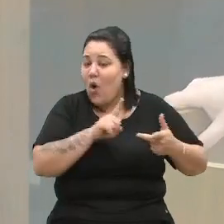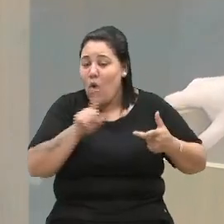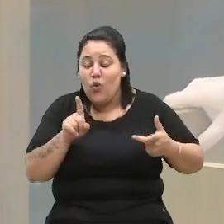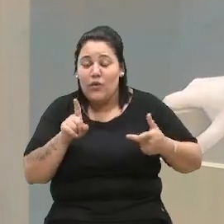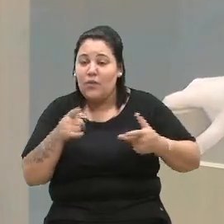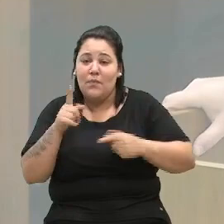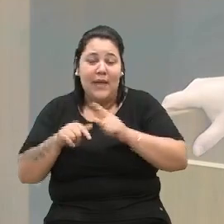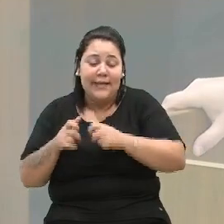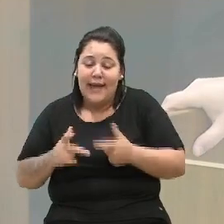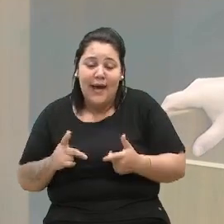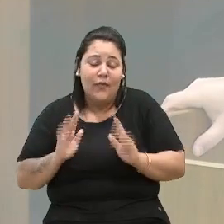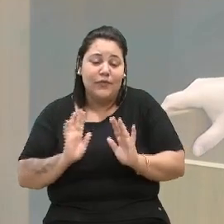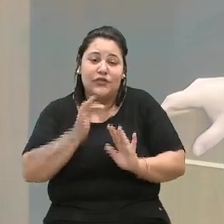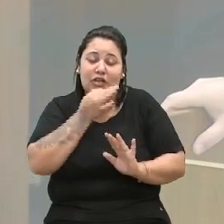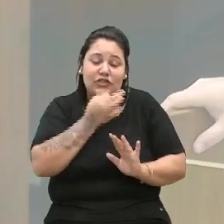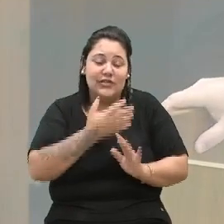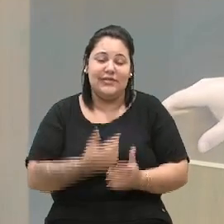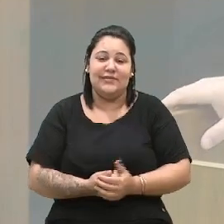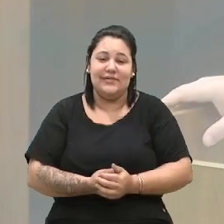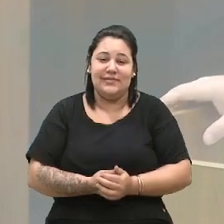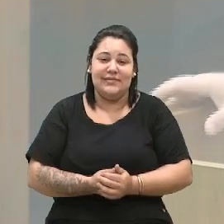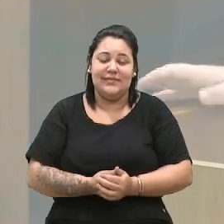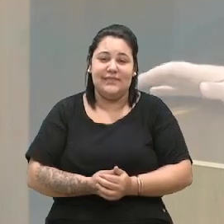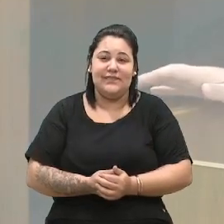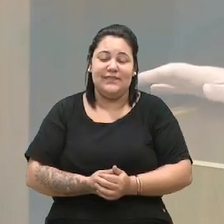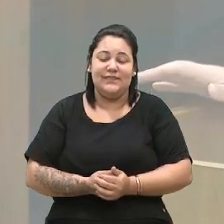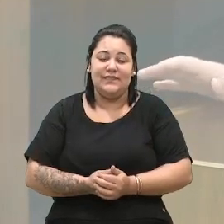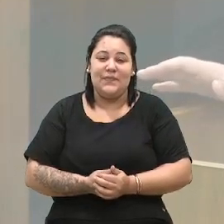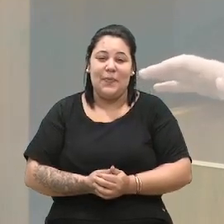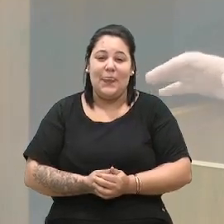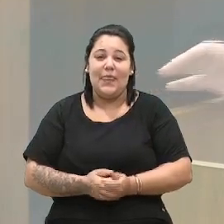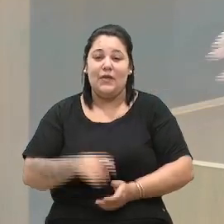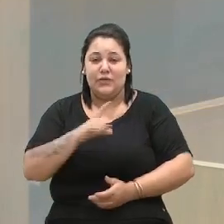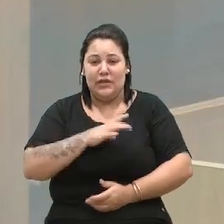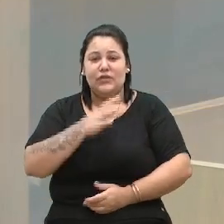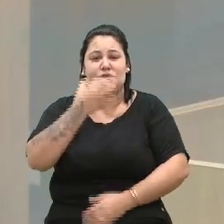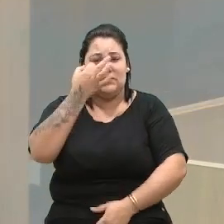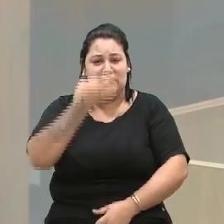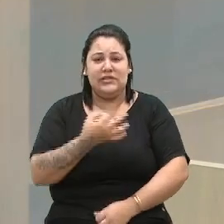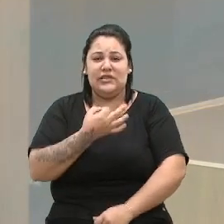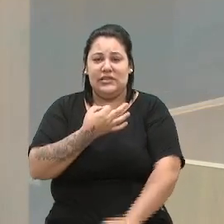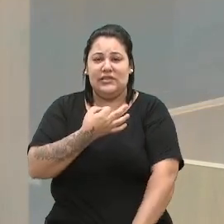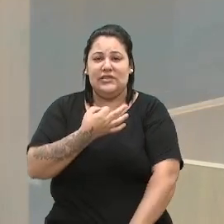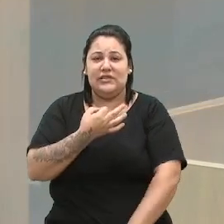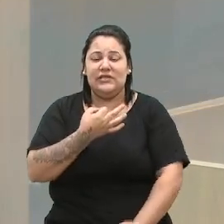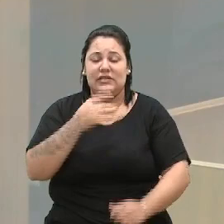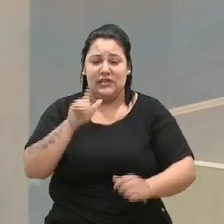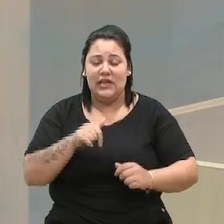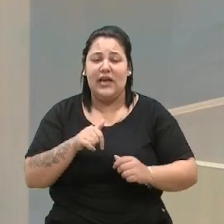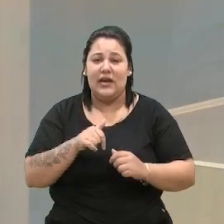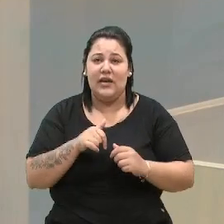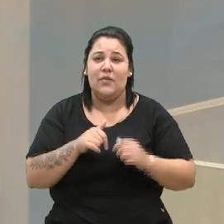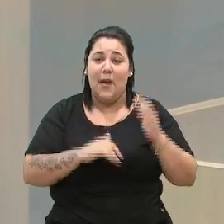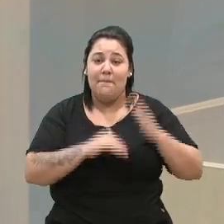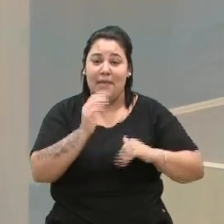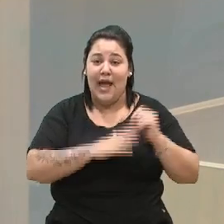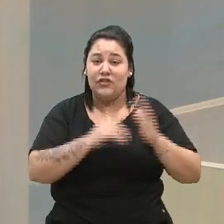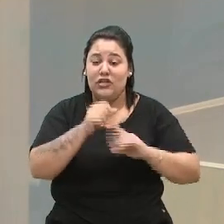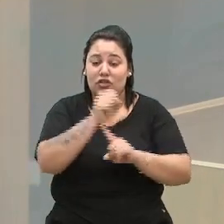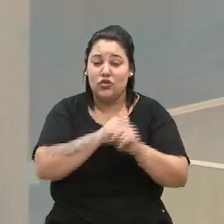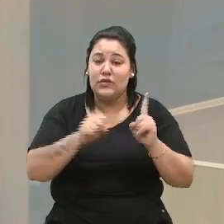Sul. Então, eu tenho convicção de que isso é uma prática educativa social que nós precisamos fazer em Caxias do